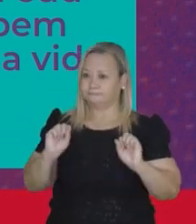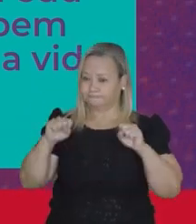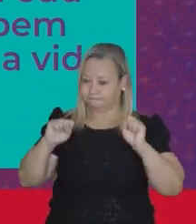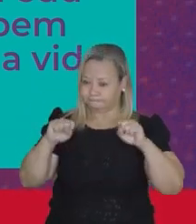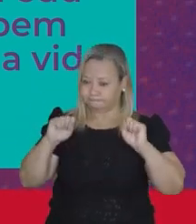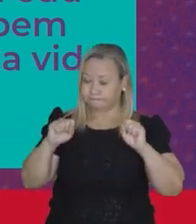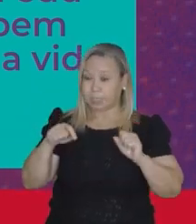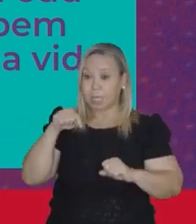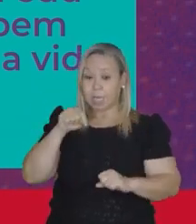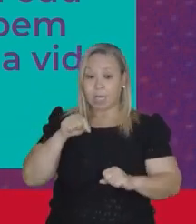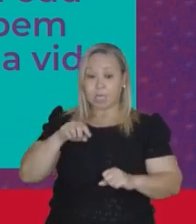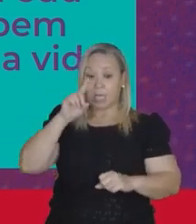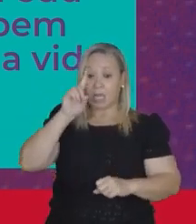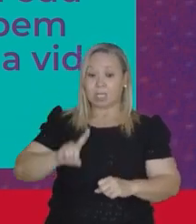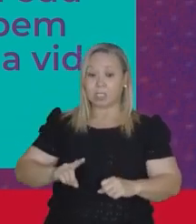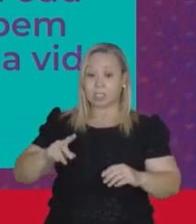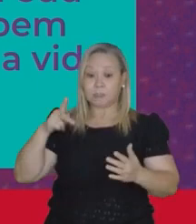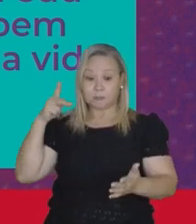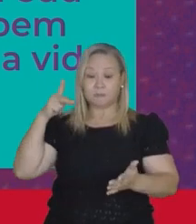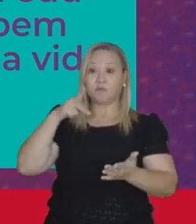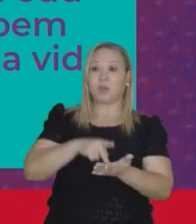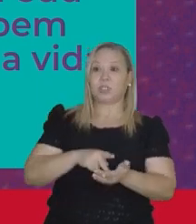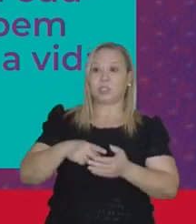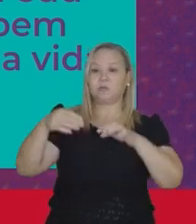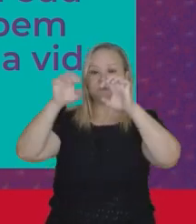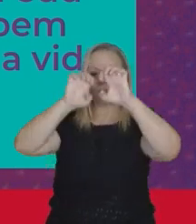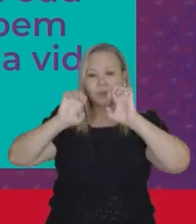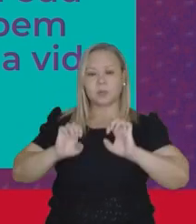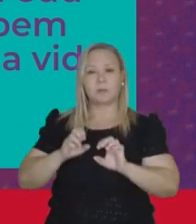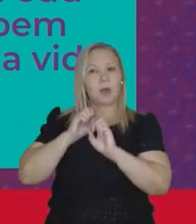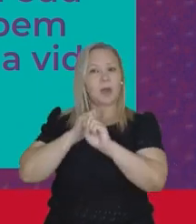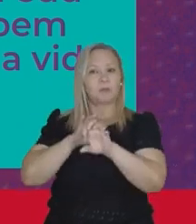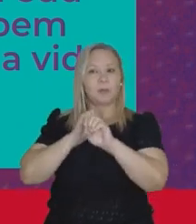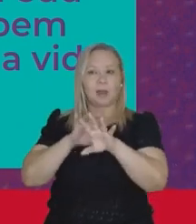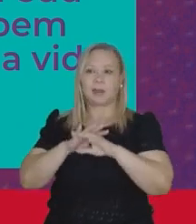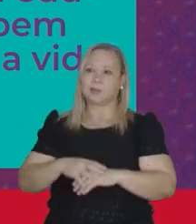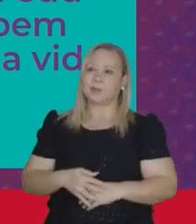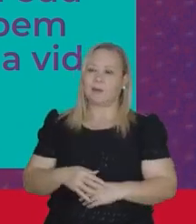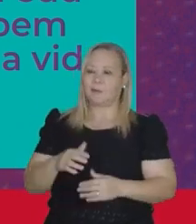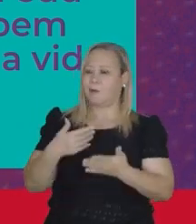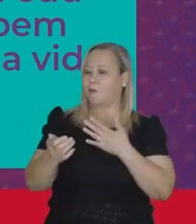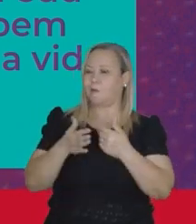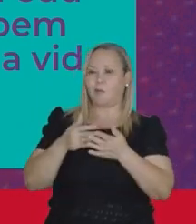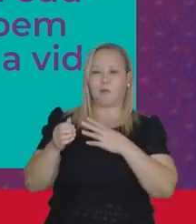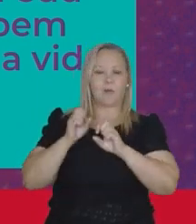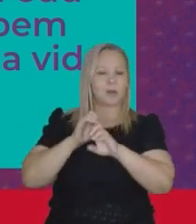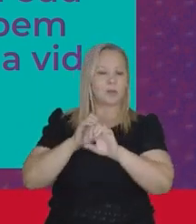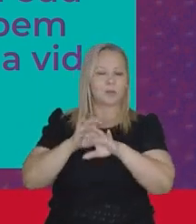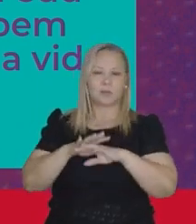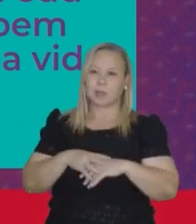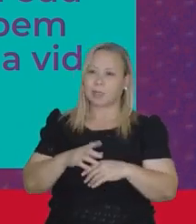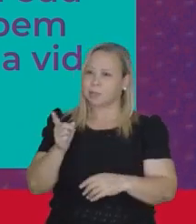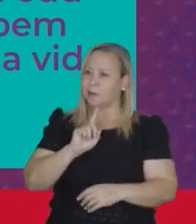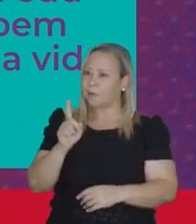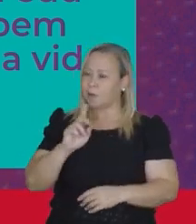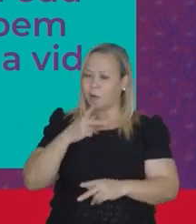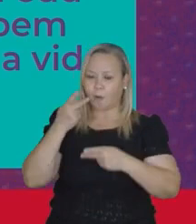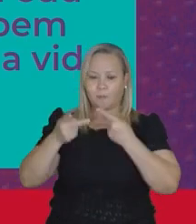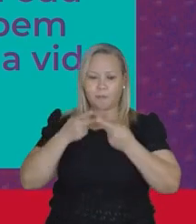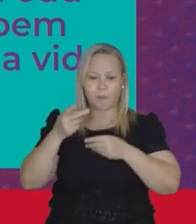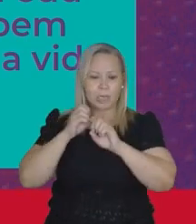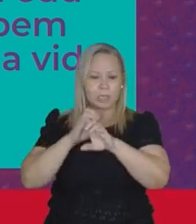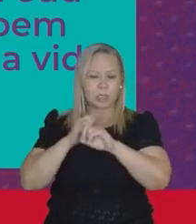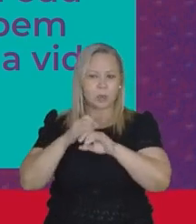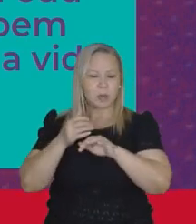que esse direito se efetiva em um sistema educacional inclusivo. Não é qualquer educação. Não estamos mais falando da